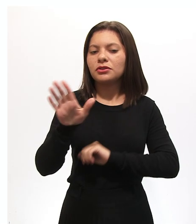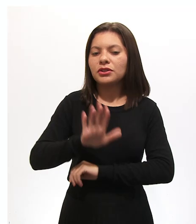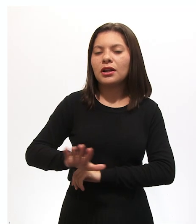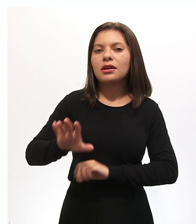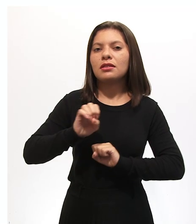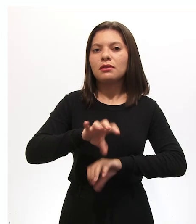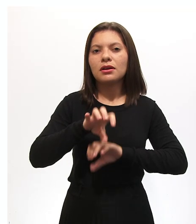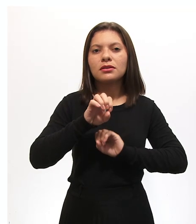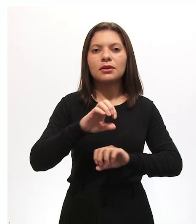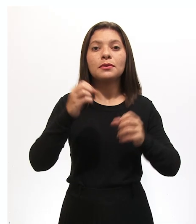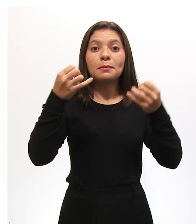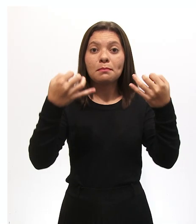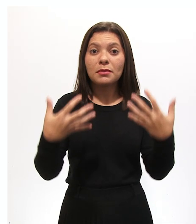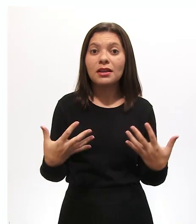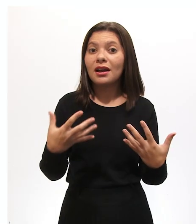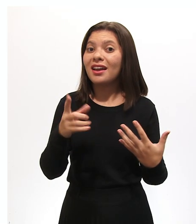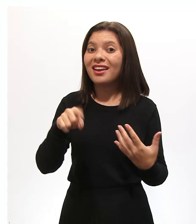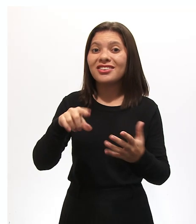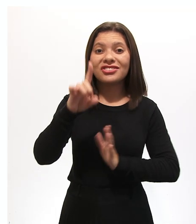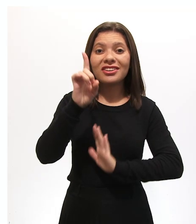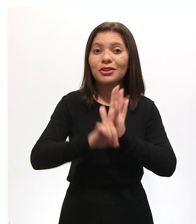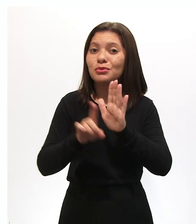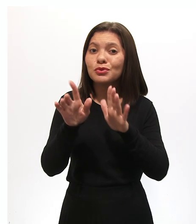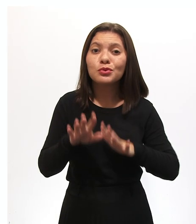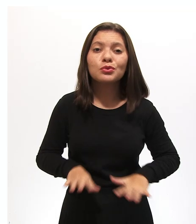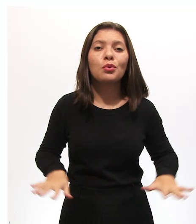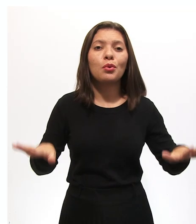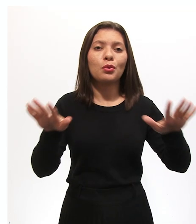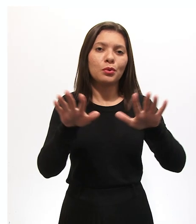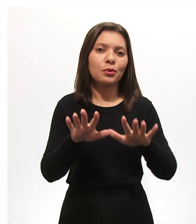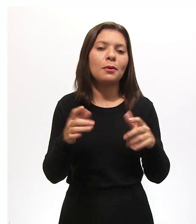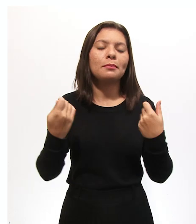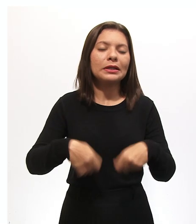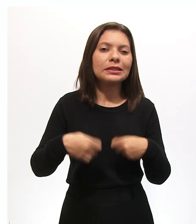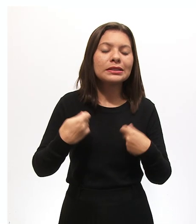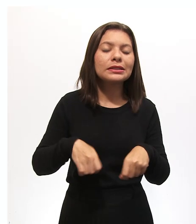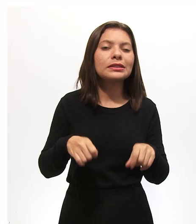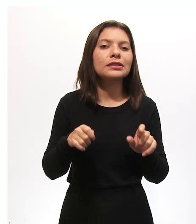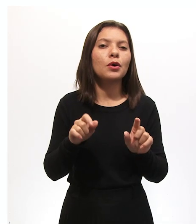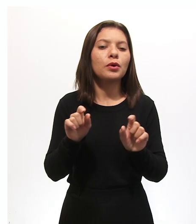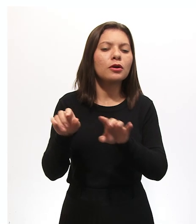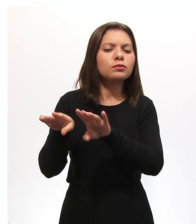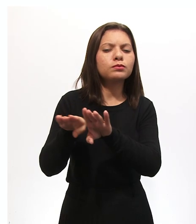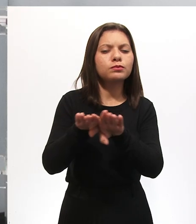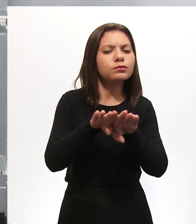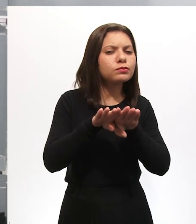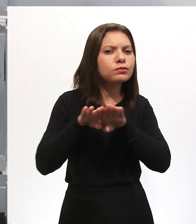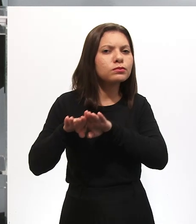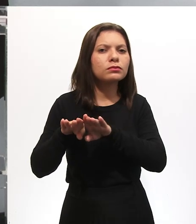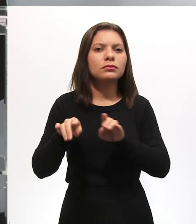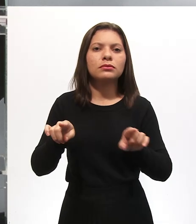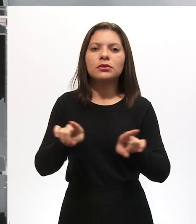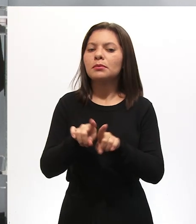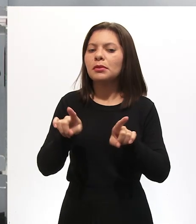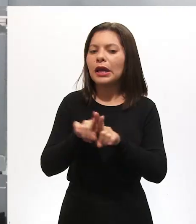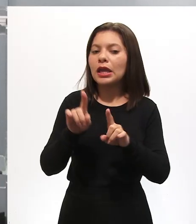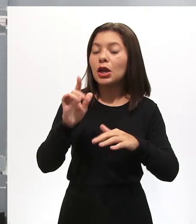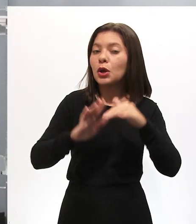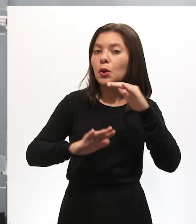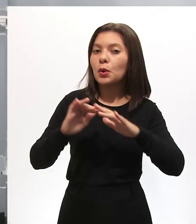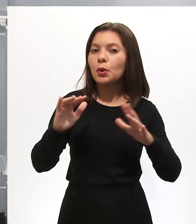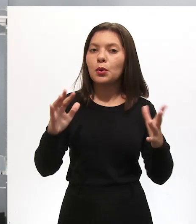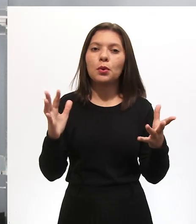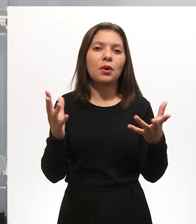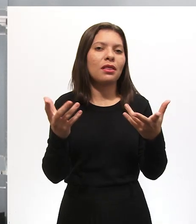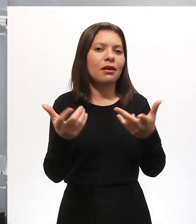que a educação é um direito de todos e deve prezar pela igualdade e qualidade. Então, aí a gente já vê o